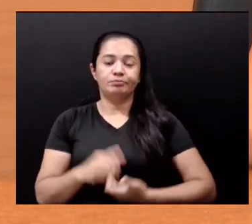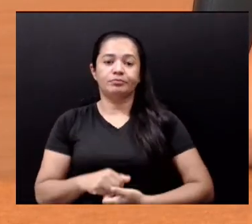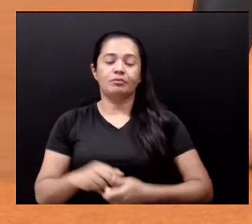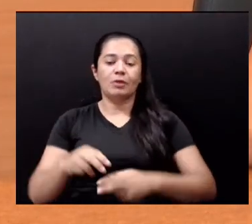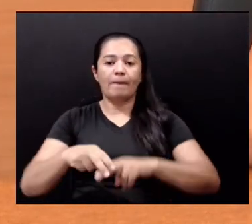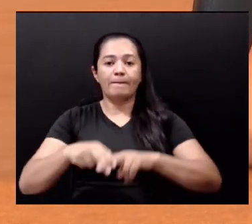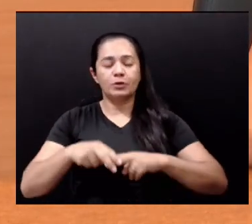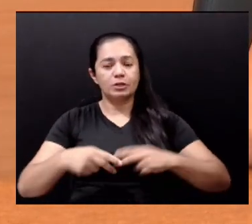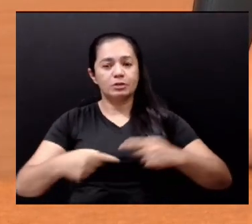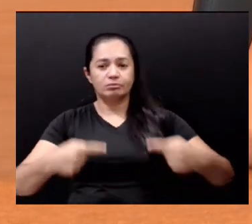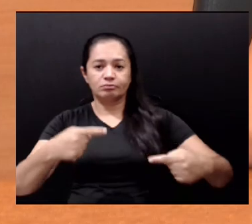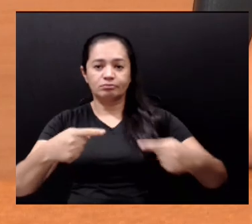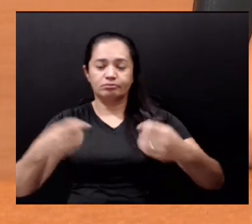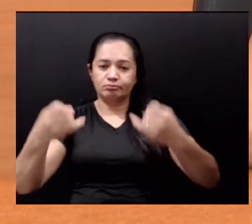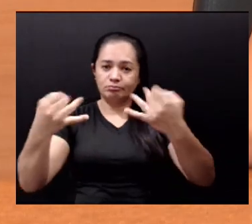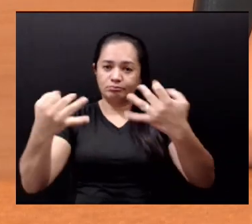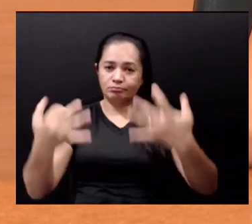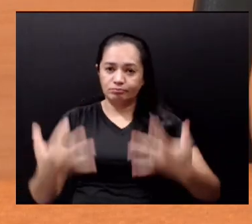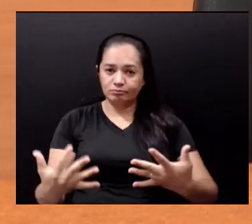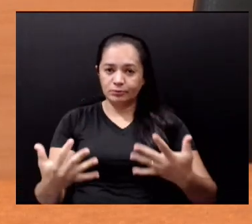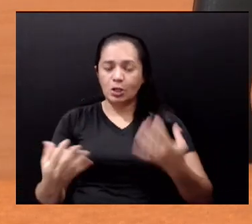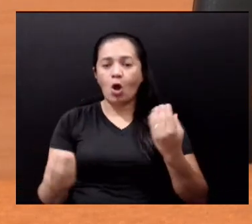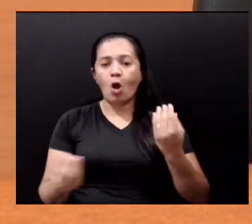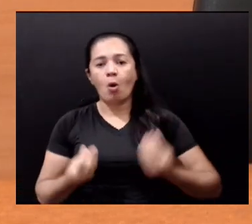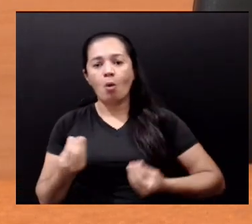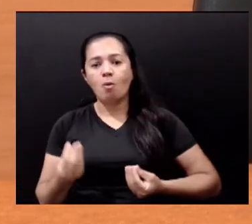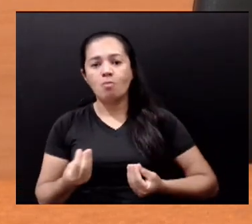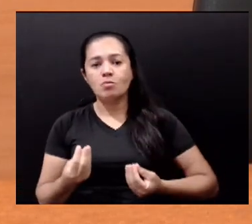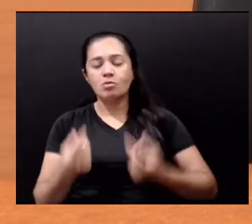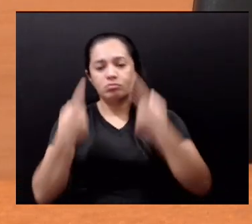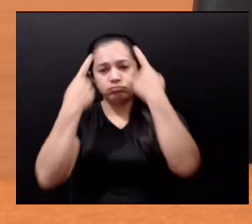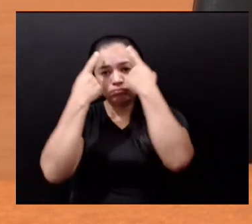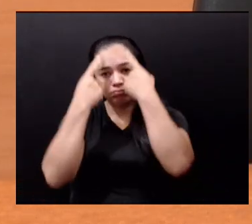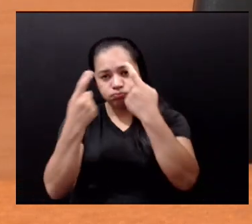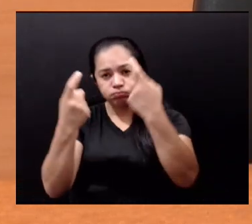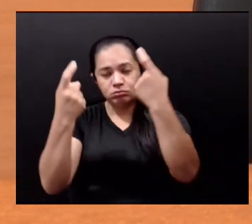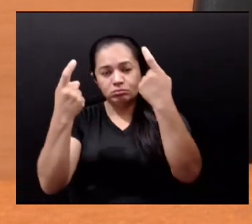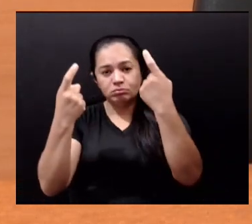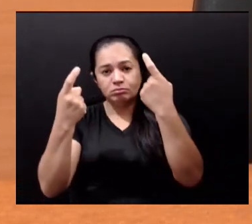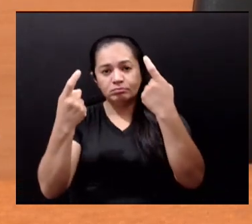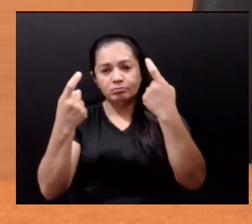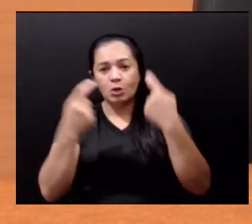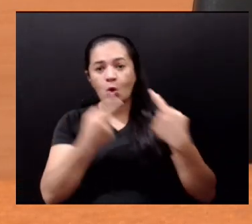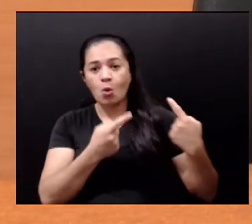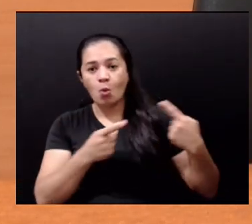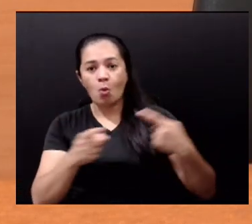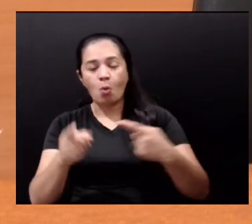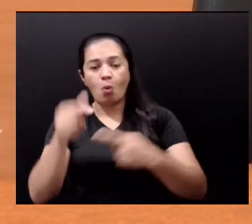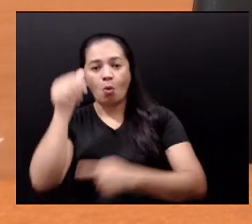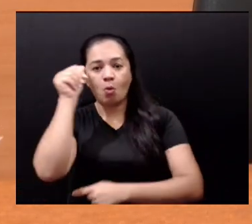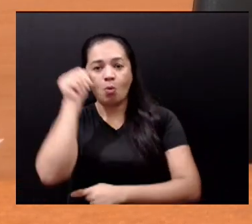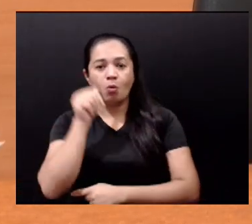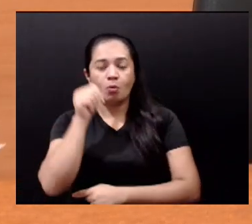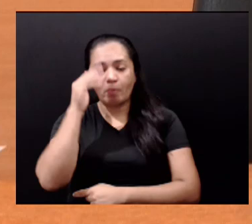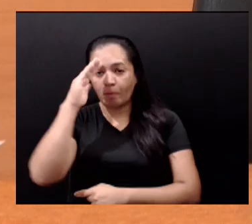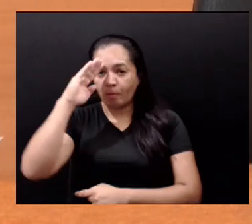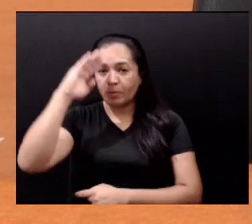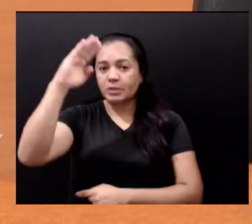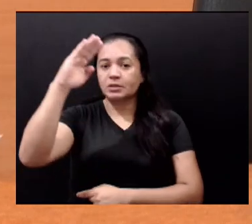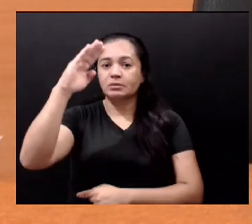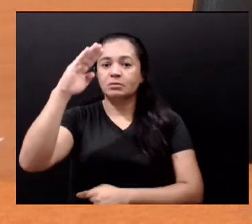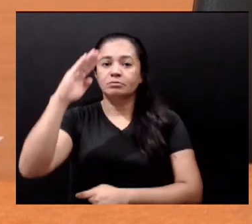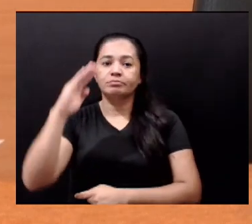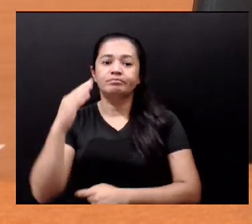discussão sobre como ainda a violência contra a mulher, sobretudo contra as mulheres, são